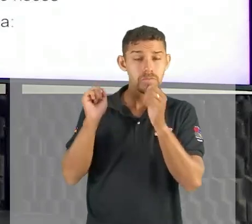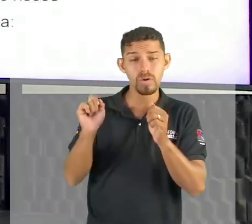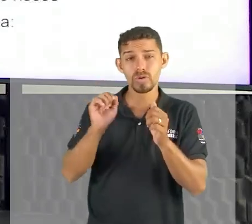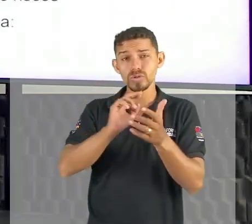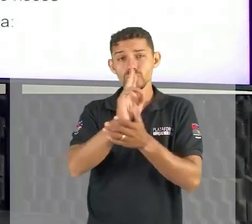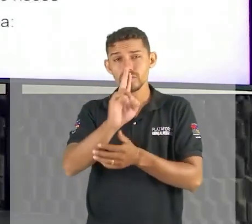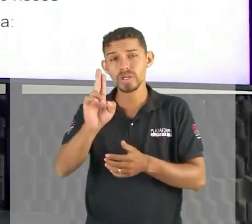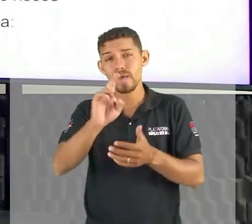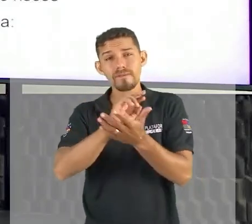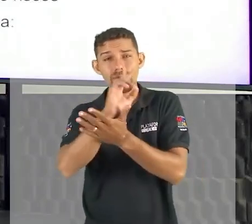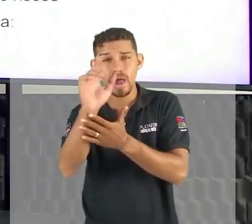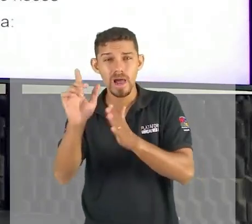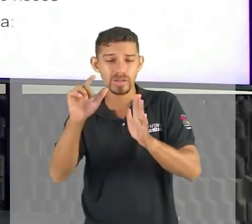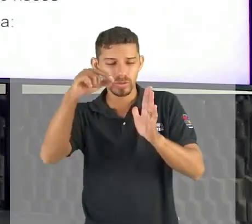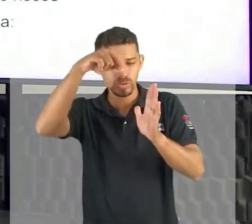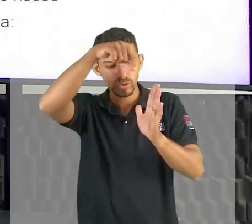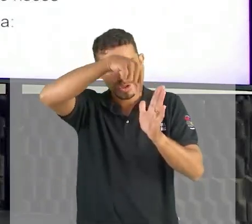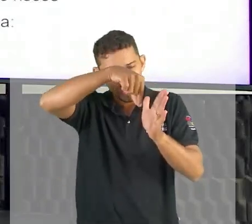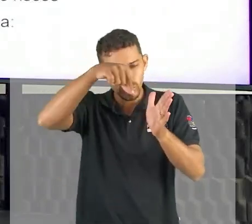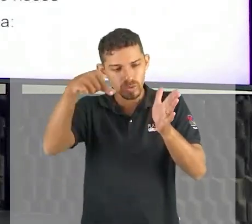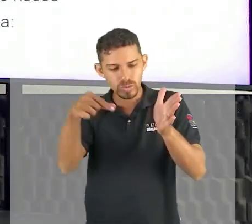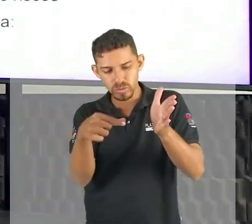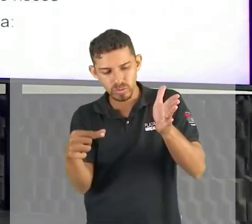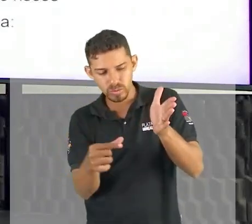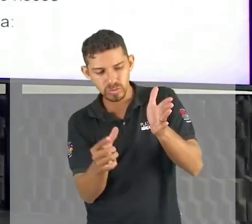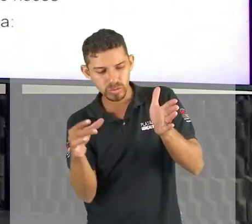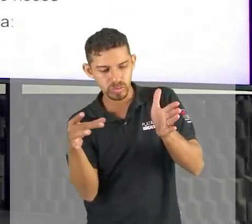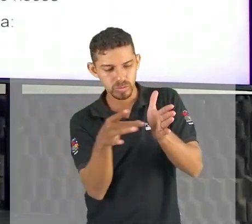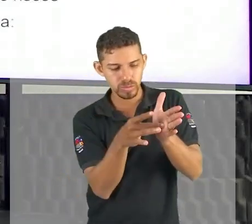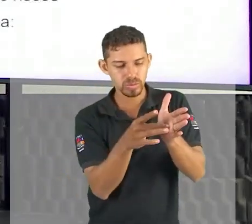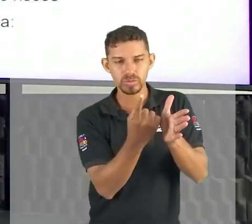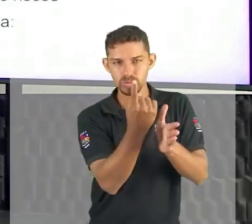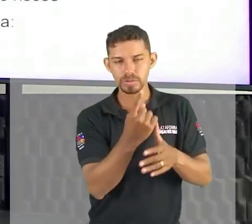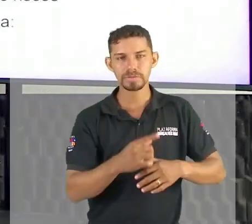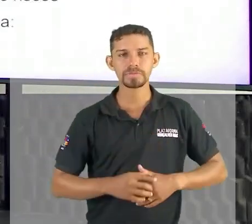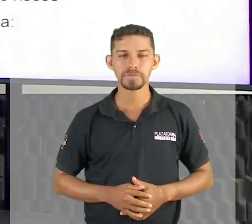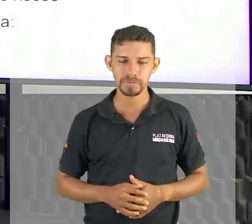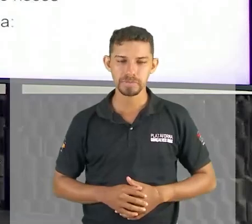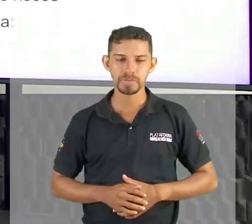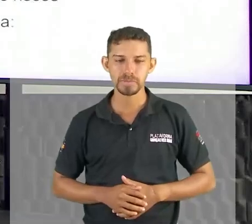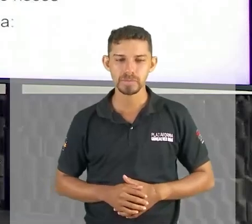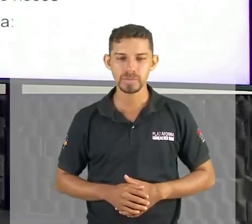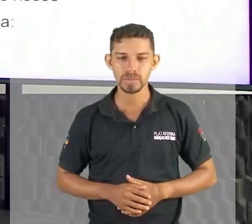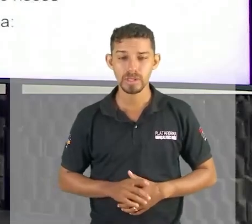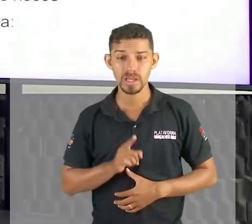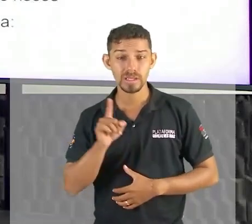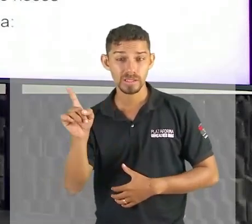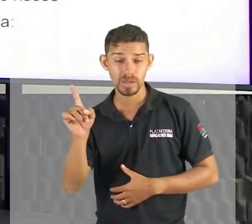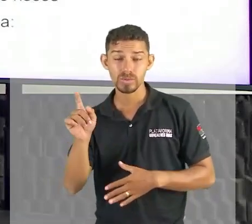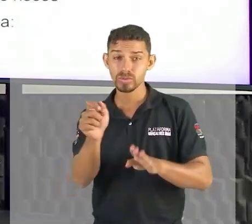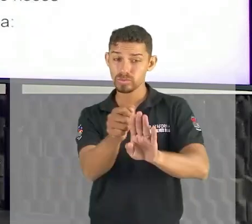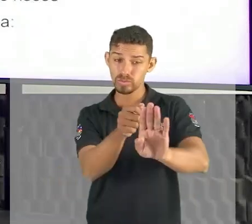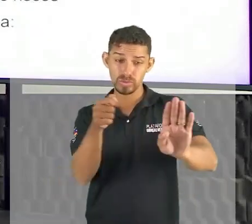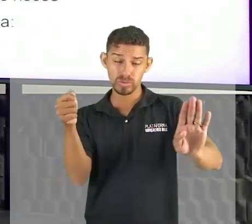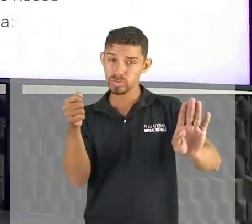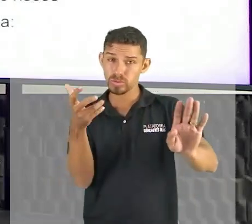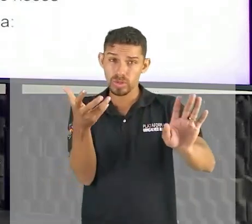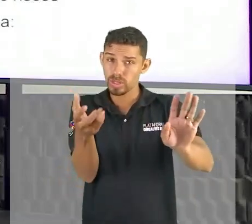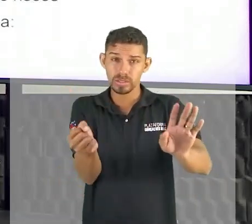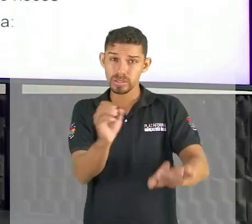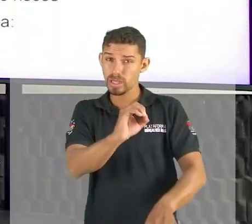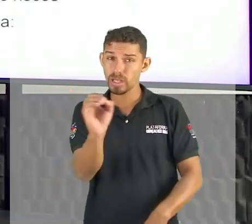ligar vários aparelhos numa tomada só então os manuais do Forno de microonda não recomenda o uso Desses